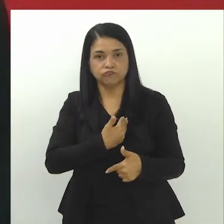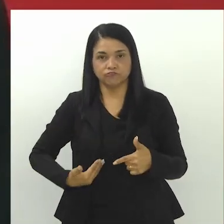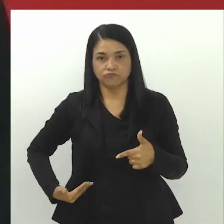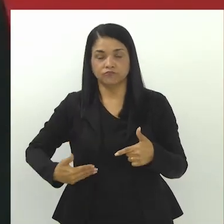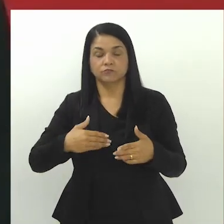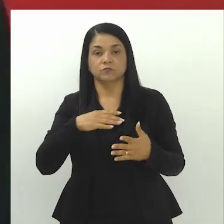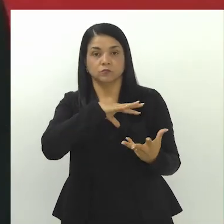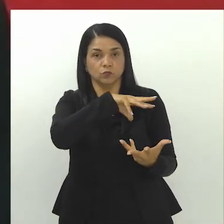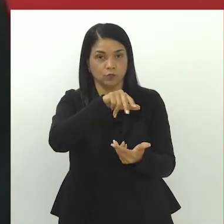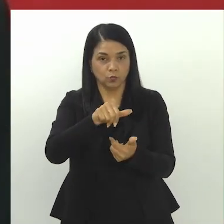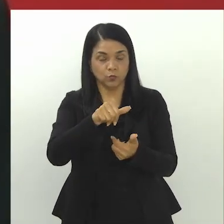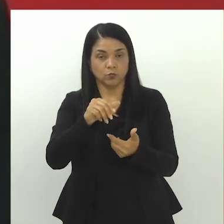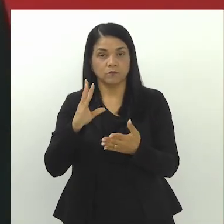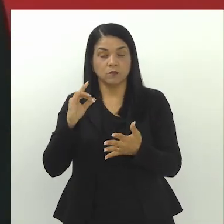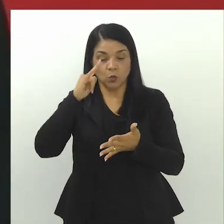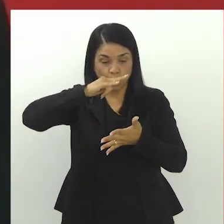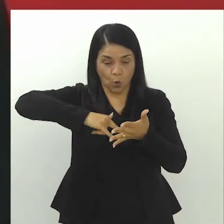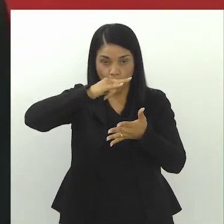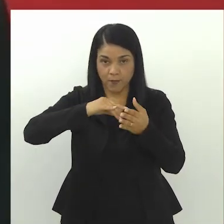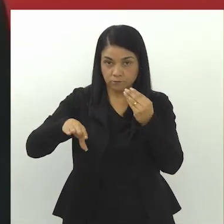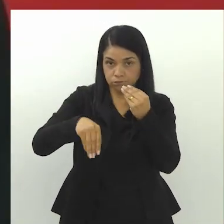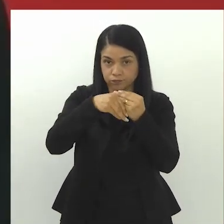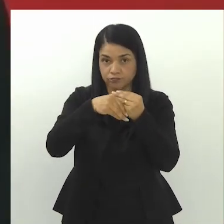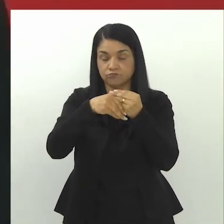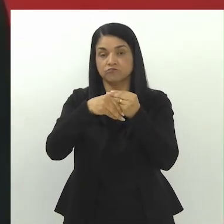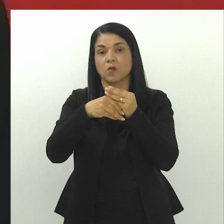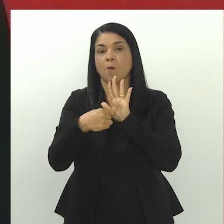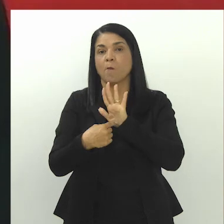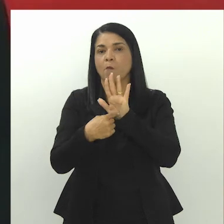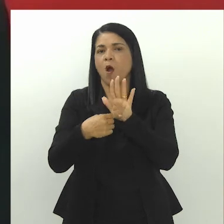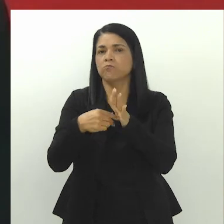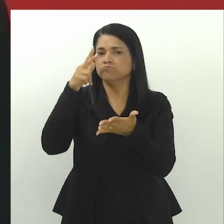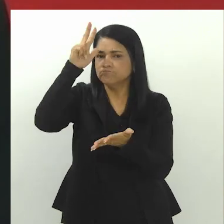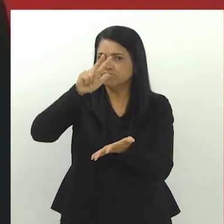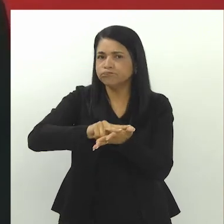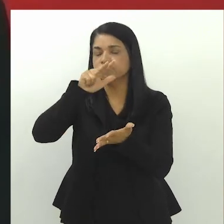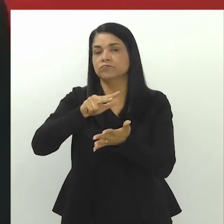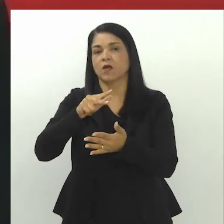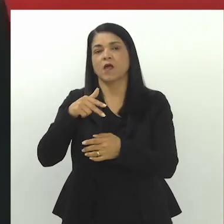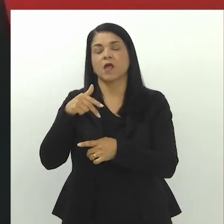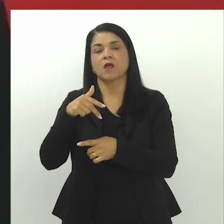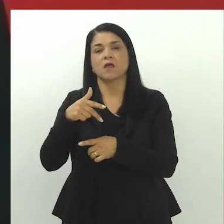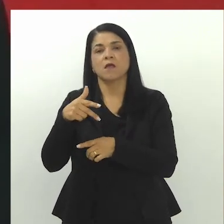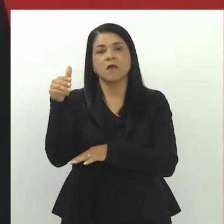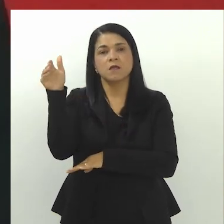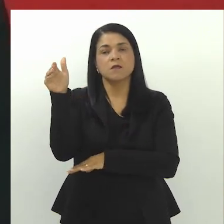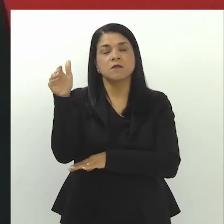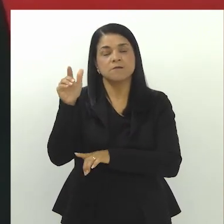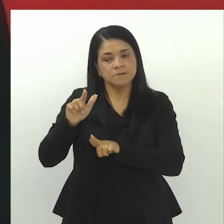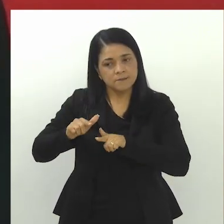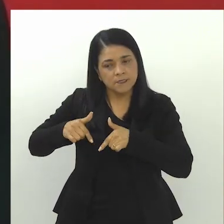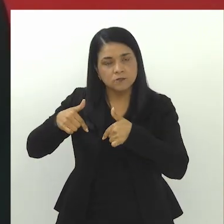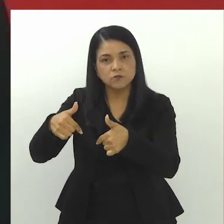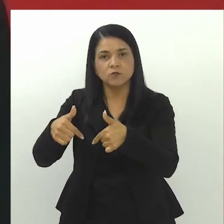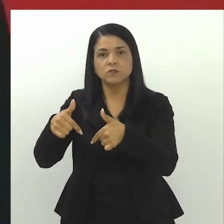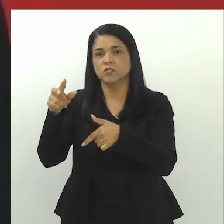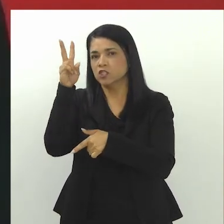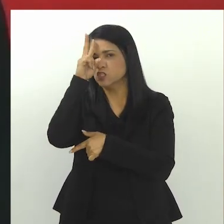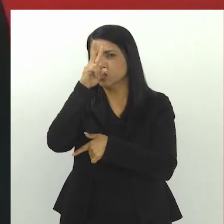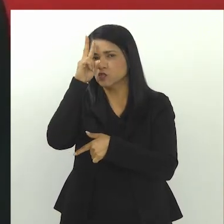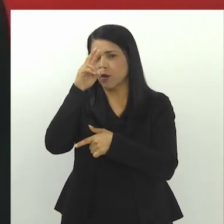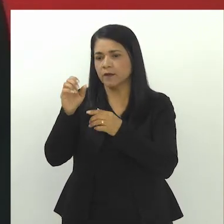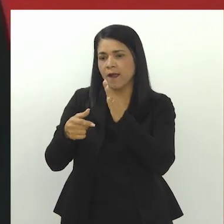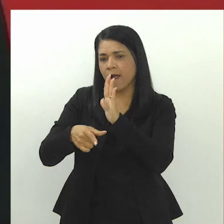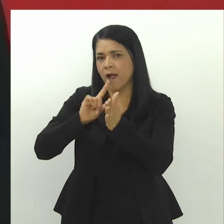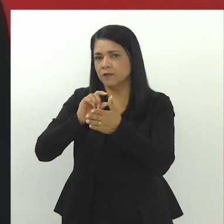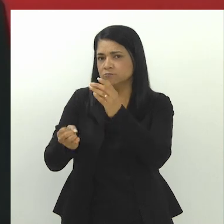global, tratadas no documento, reafirmam bandeiras históricas que estão presentes antes até da criação